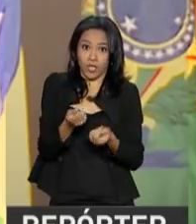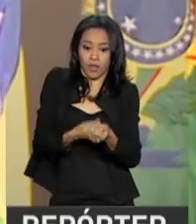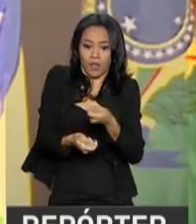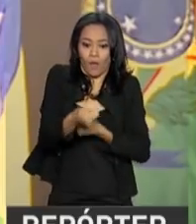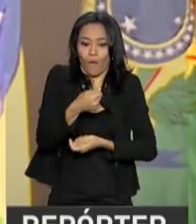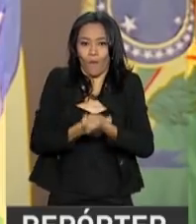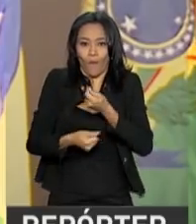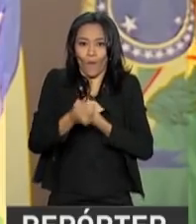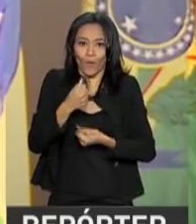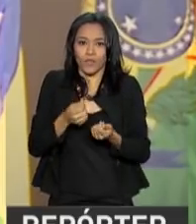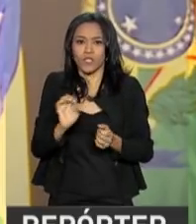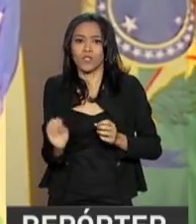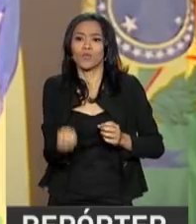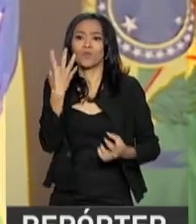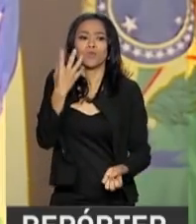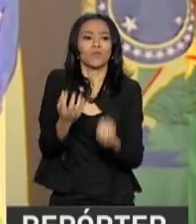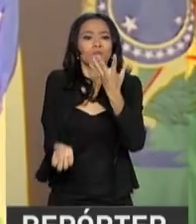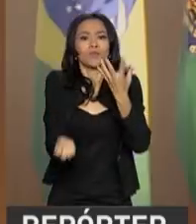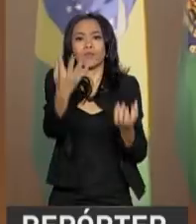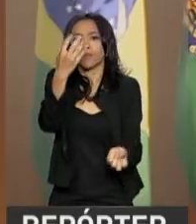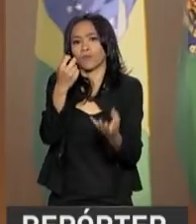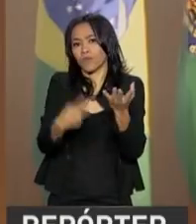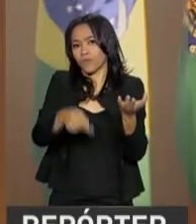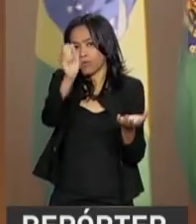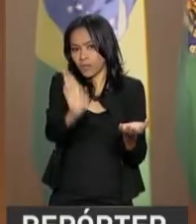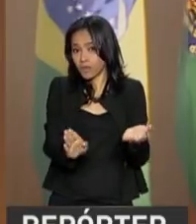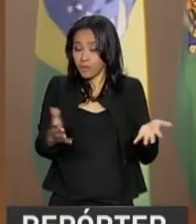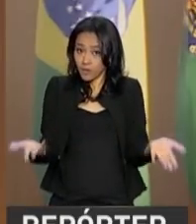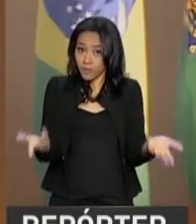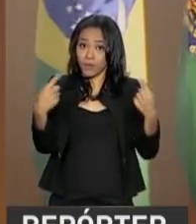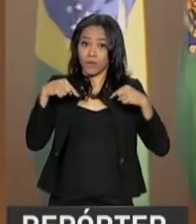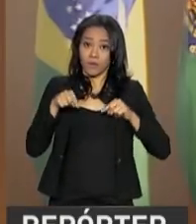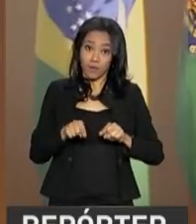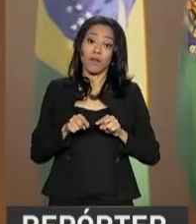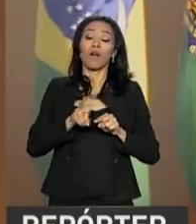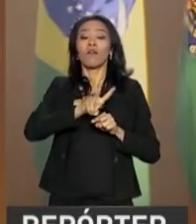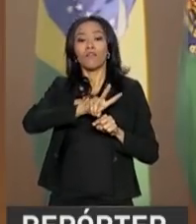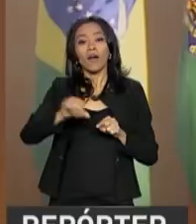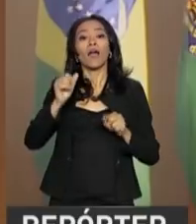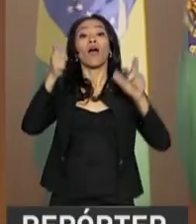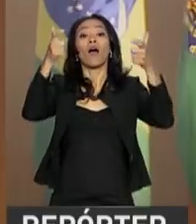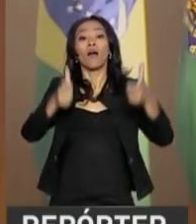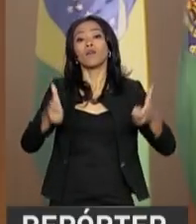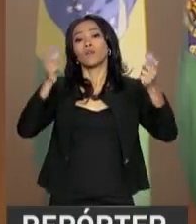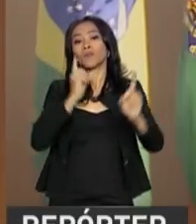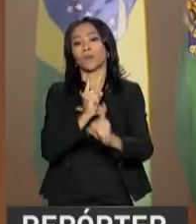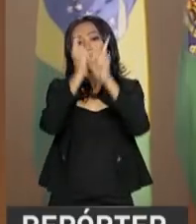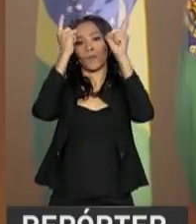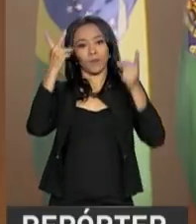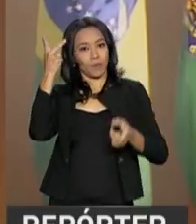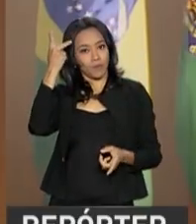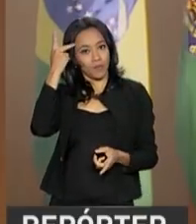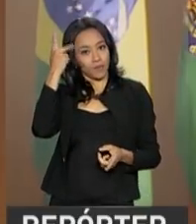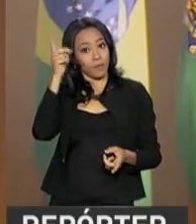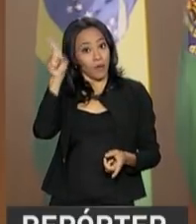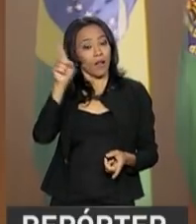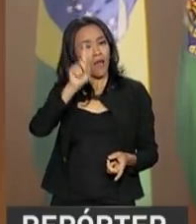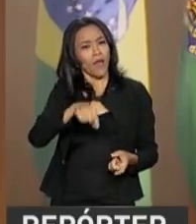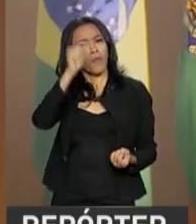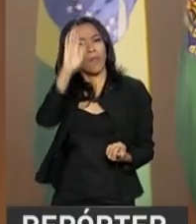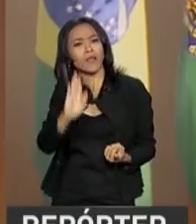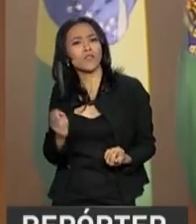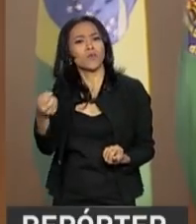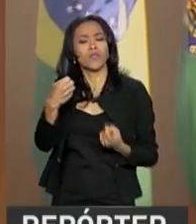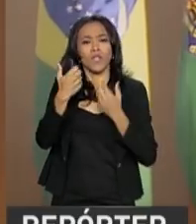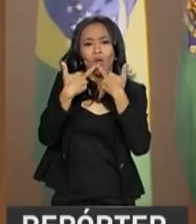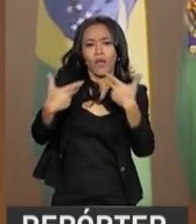surgem a cada dia em nosso país. O Brasil, que os acolherá em São Paulo, é o Brasil da inovação, do